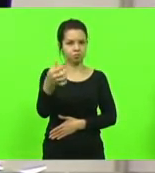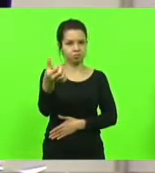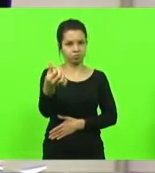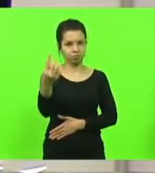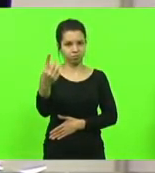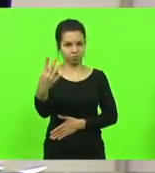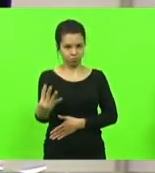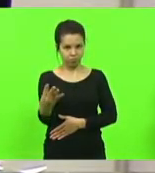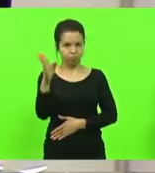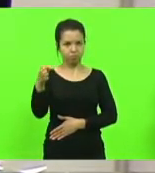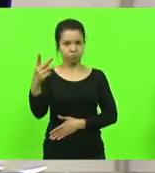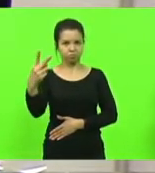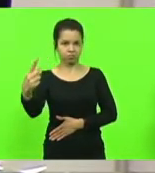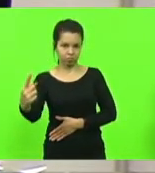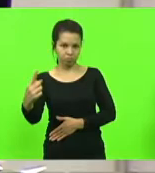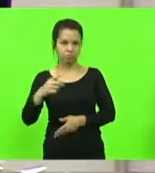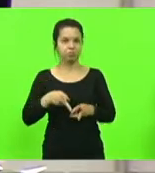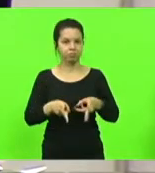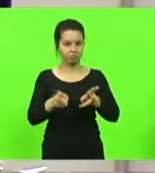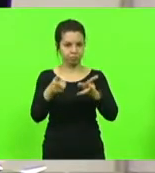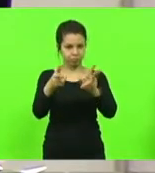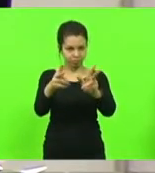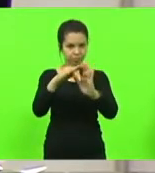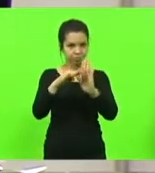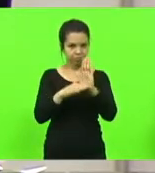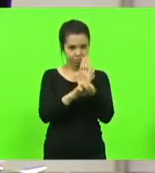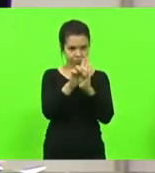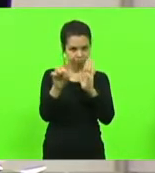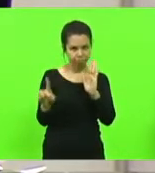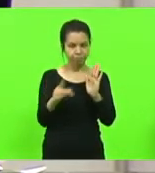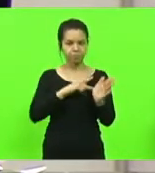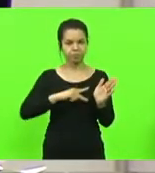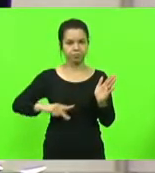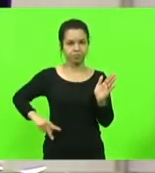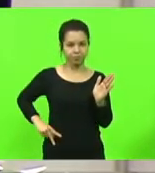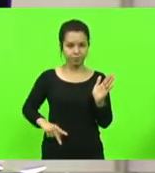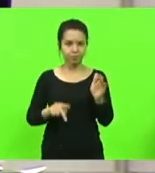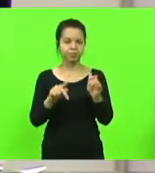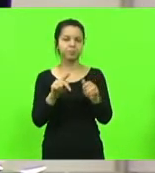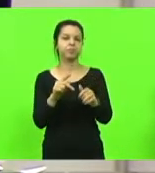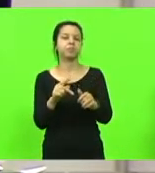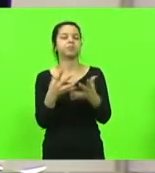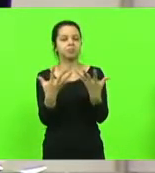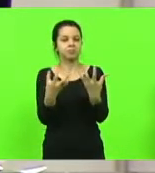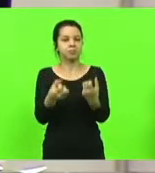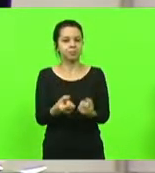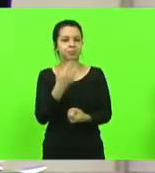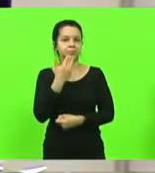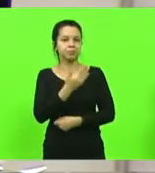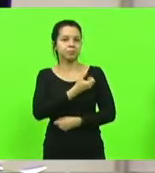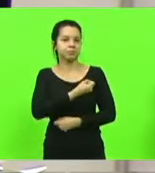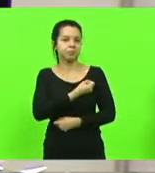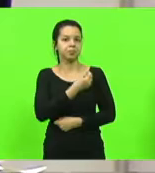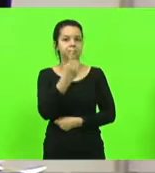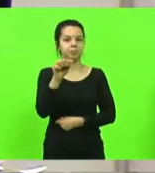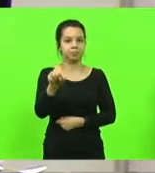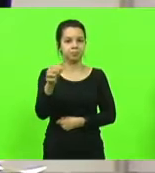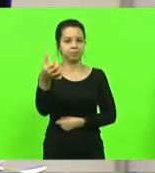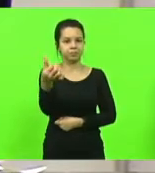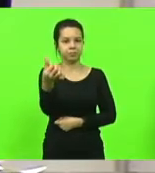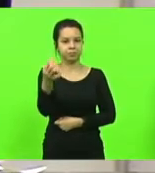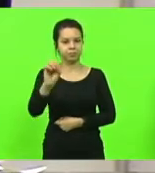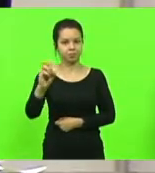de 2021. Dando continuidade à ordem do dia, o senhor presidente deferiu os requerimentos números